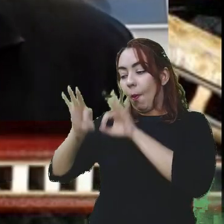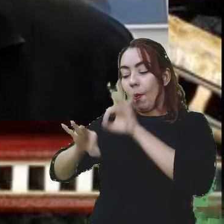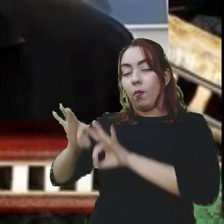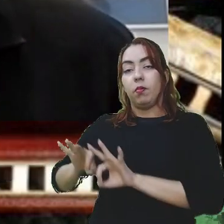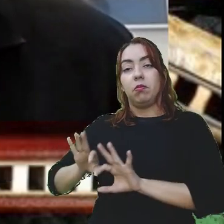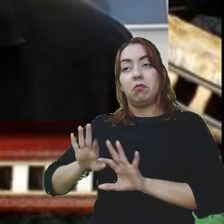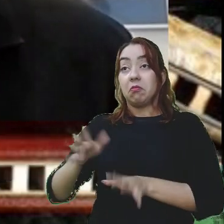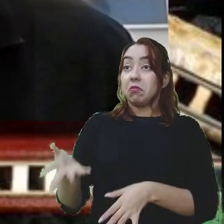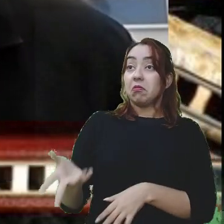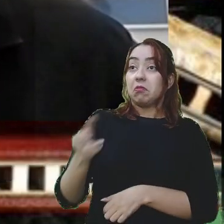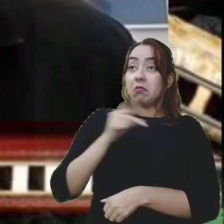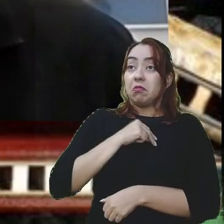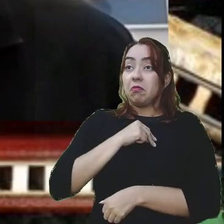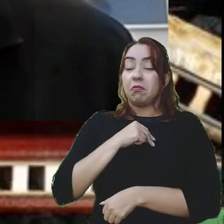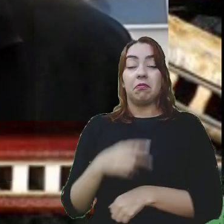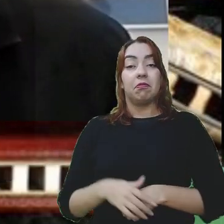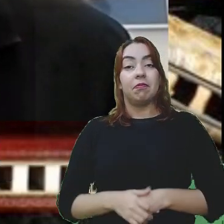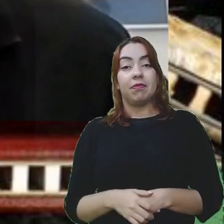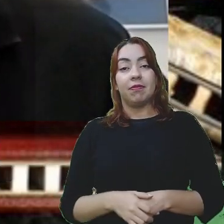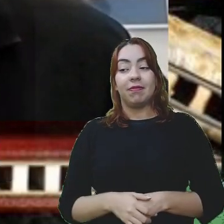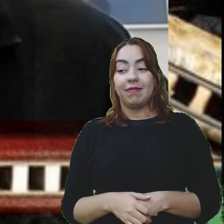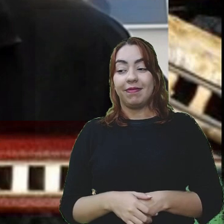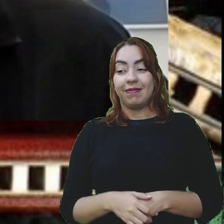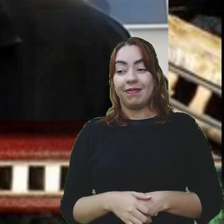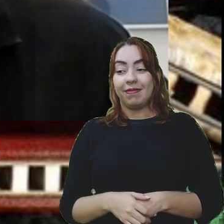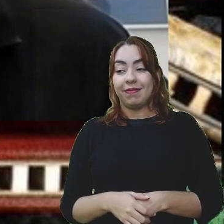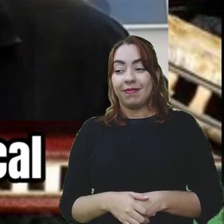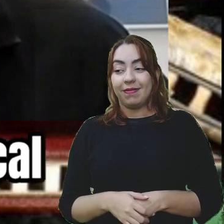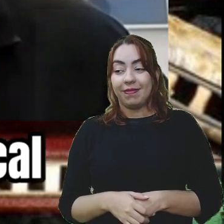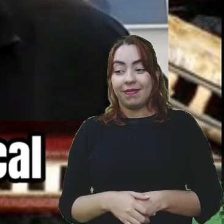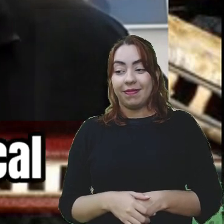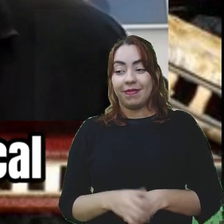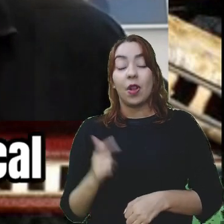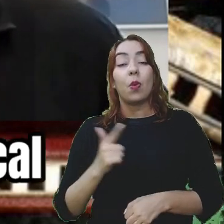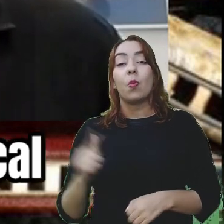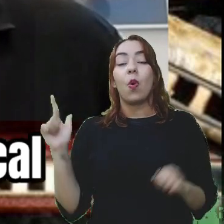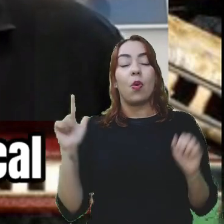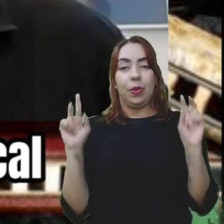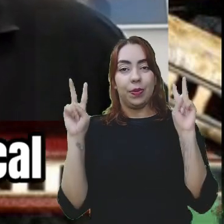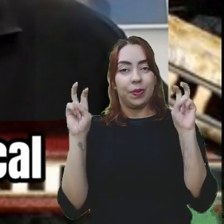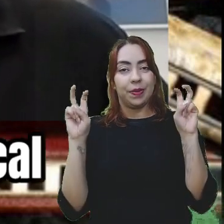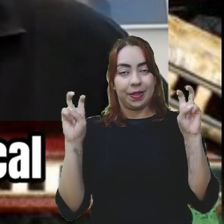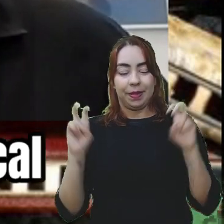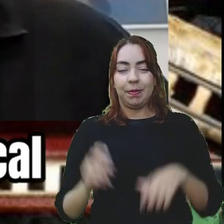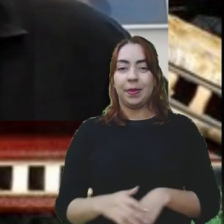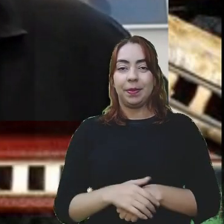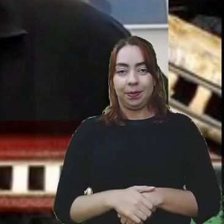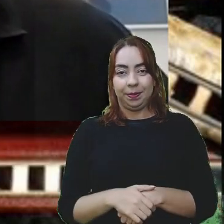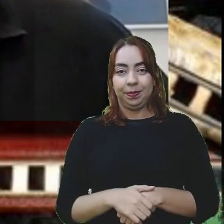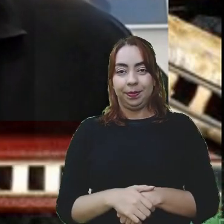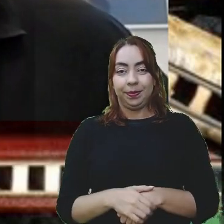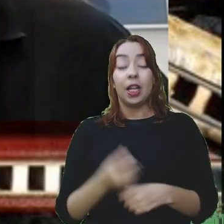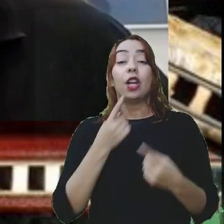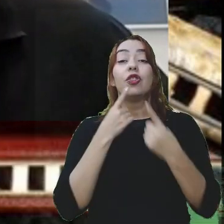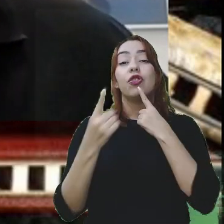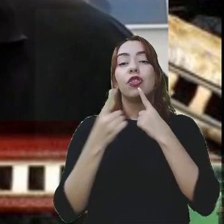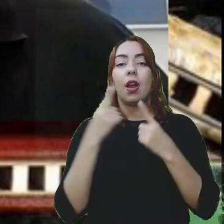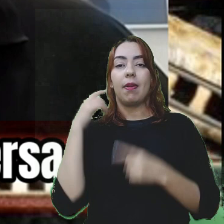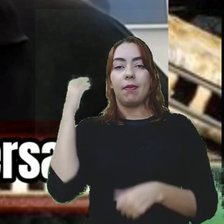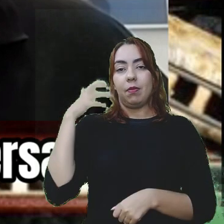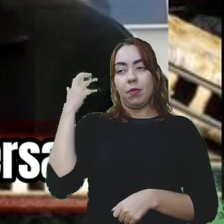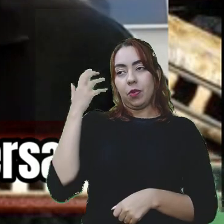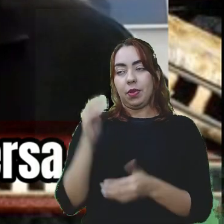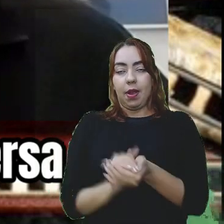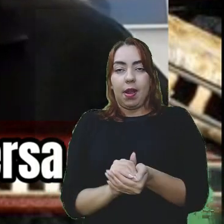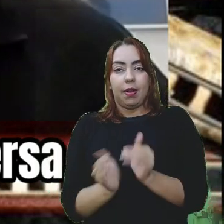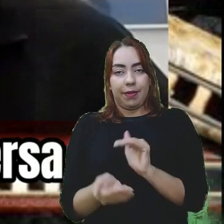montar. Zé, agora eu queria conversar contigo também um outro aspecto, que é o diálogo musical, o diálogo artístico.